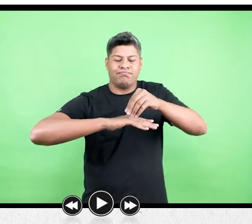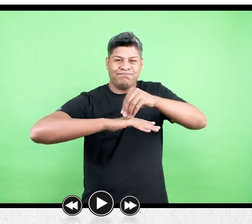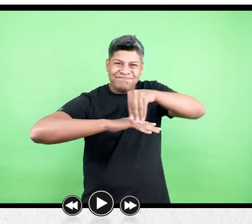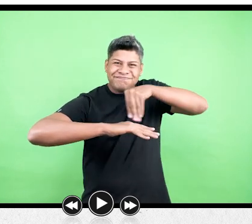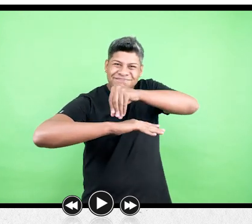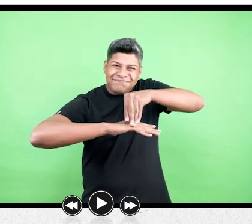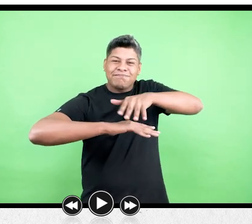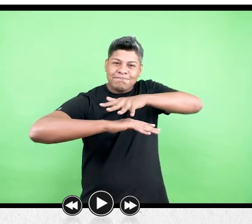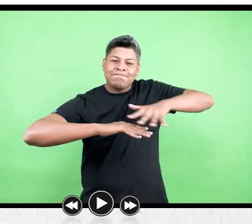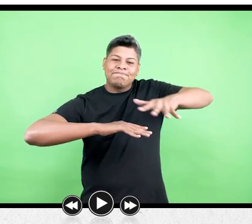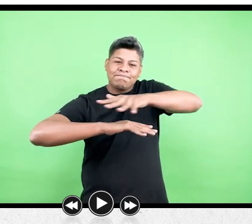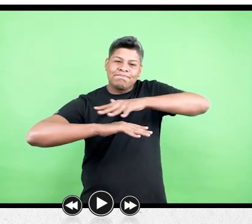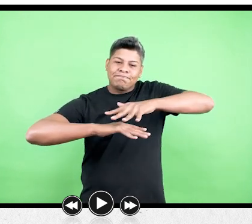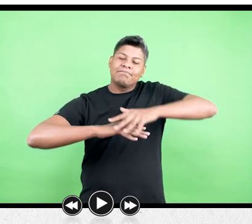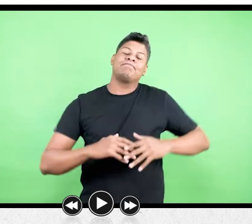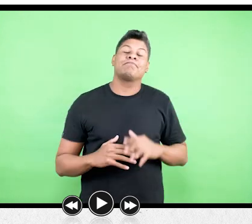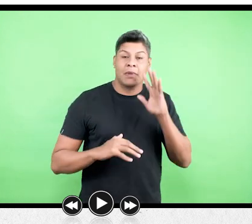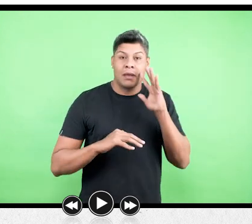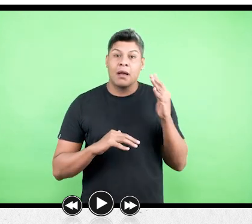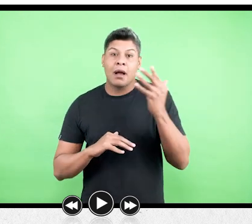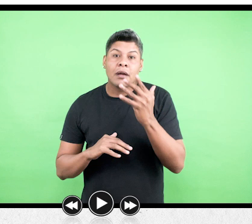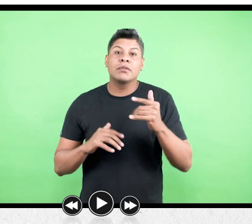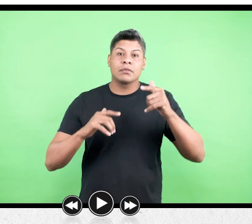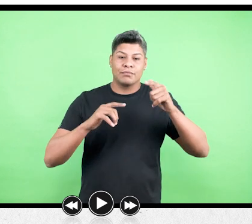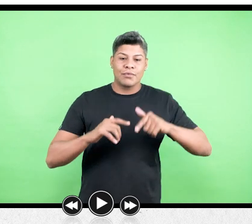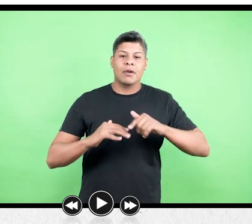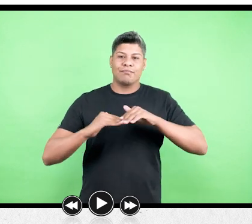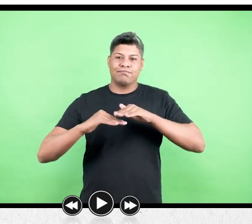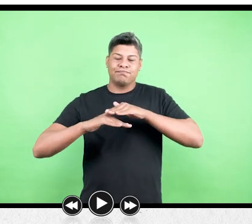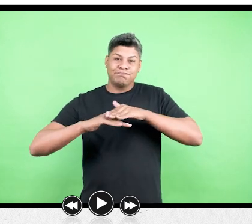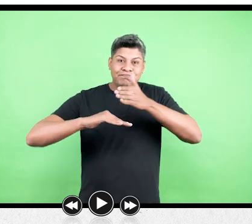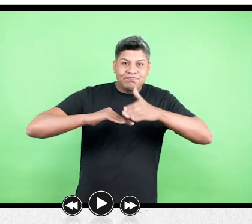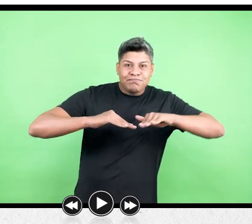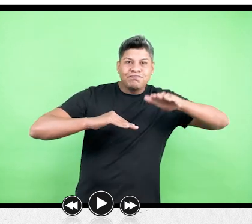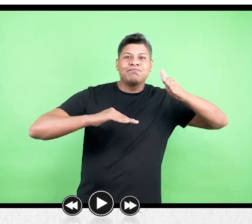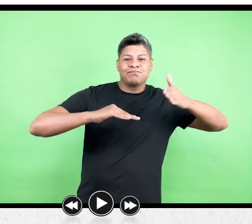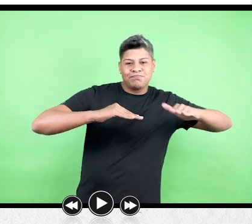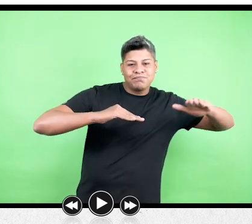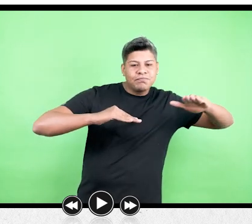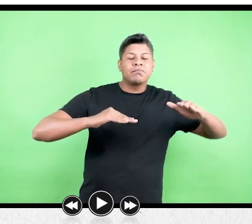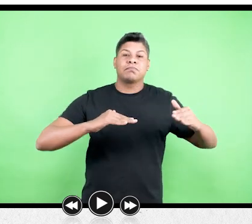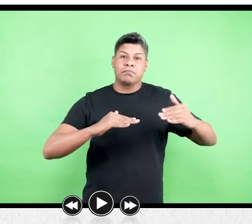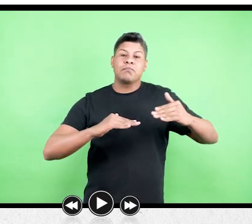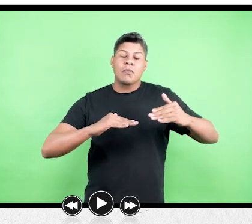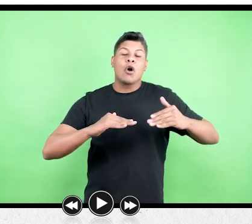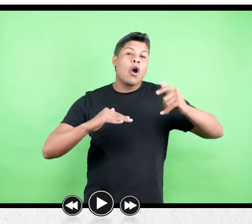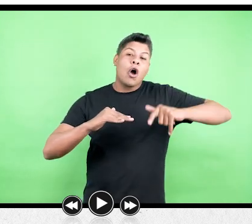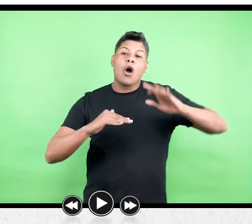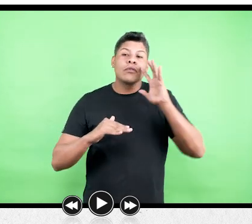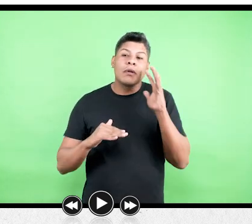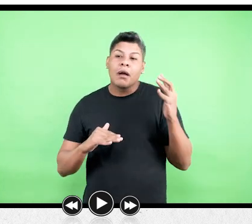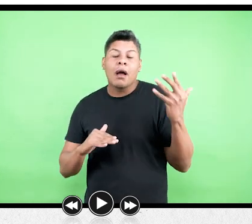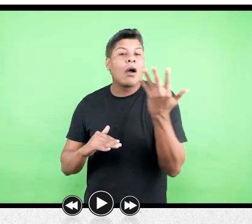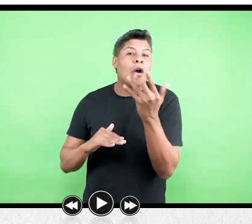superfície. Muitas vezes ocorre em zonas de depressão na superfície, que é justamente onde ocorrem